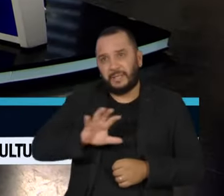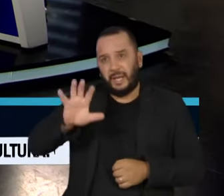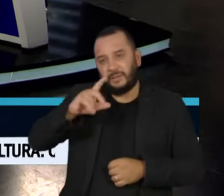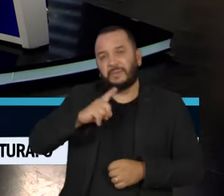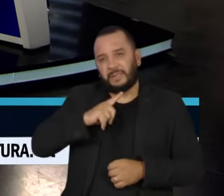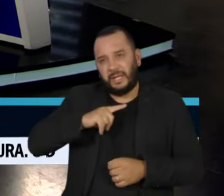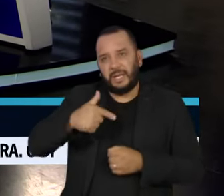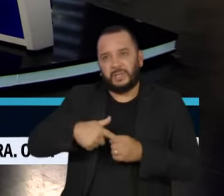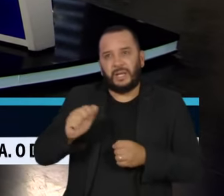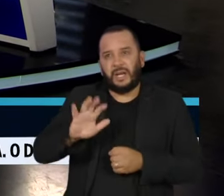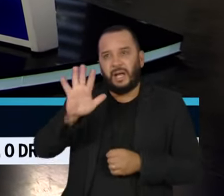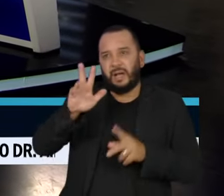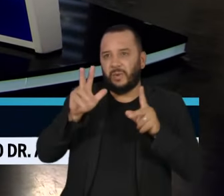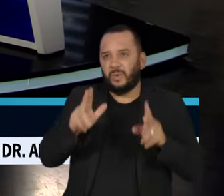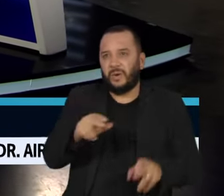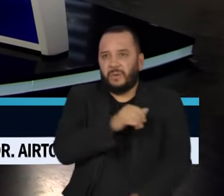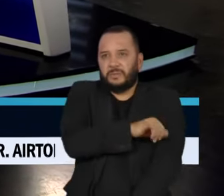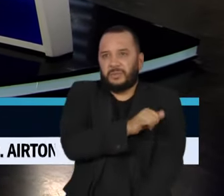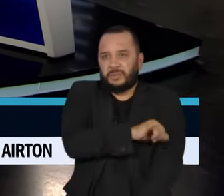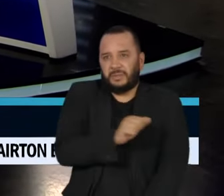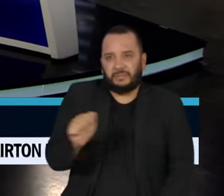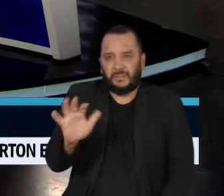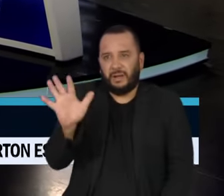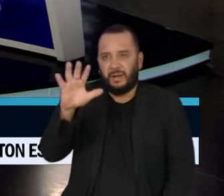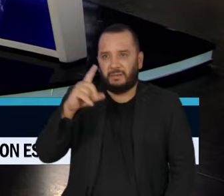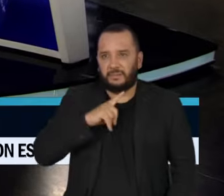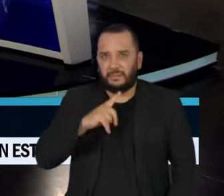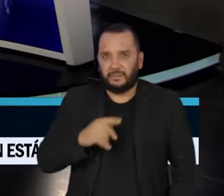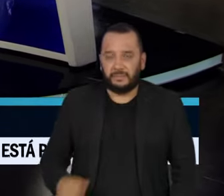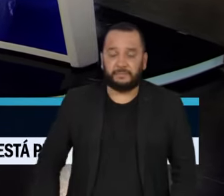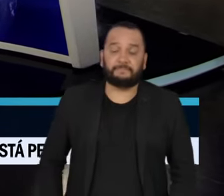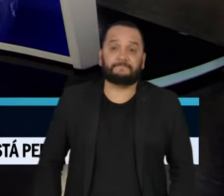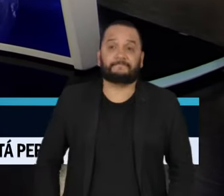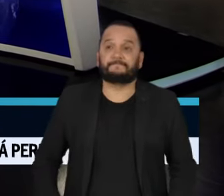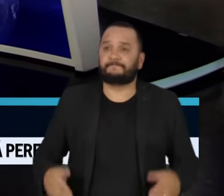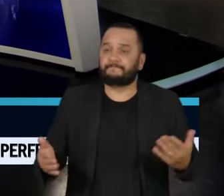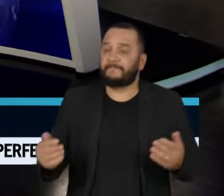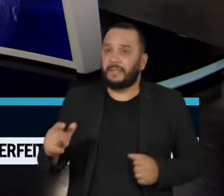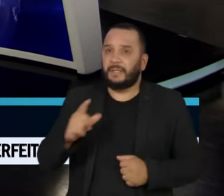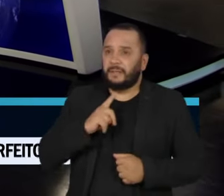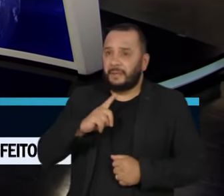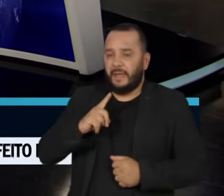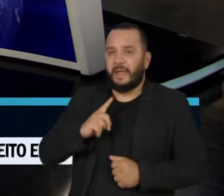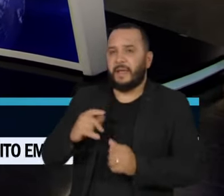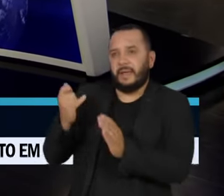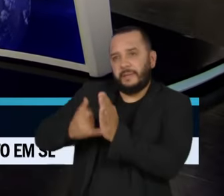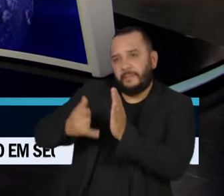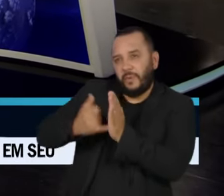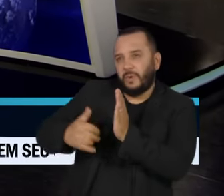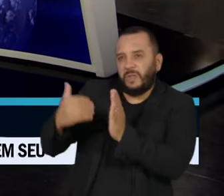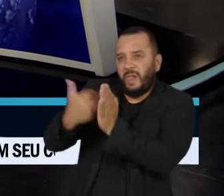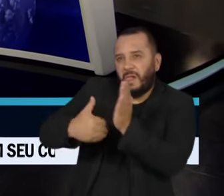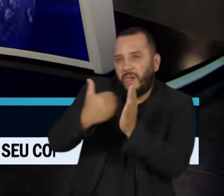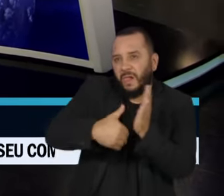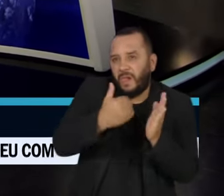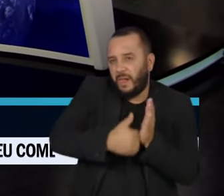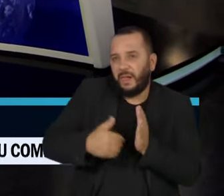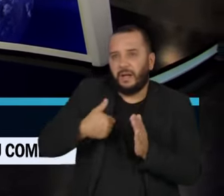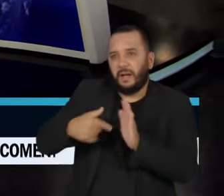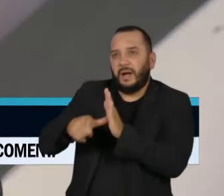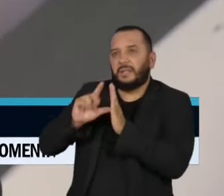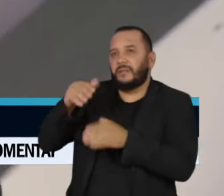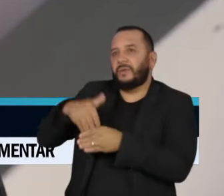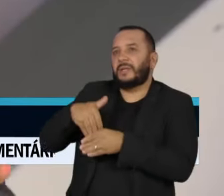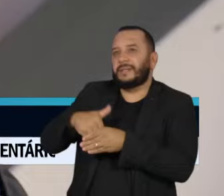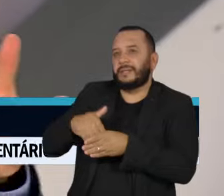Janeiro. Depois dessa isenção às vésperas das eleições, o que seria esperado aí, seja qual fosse o governo eleito?